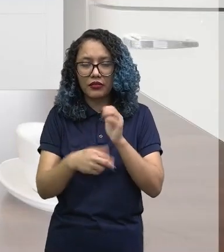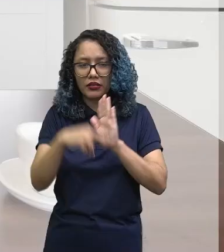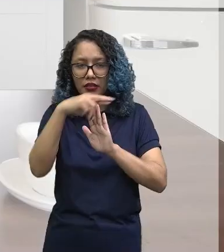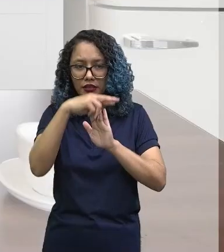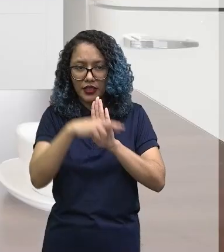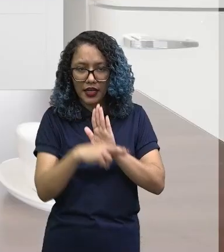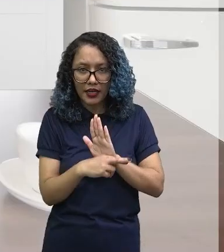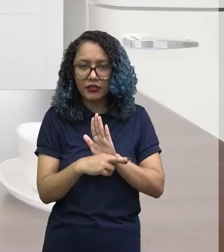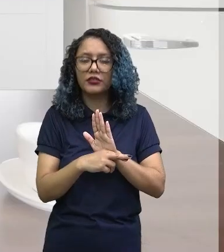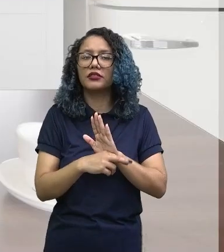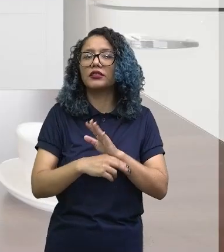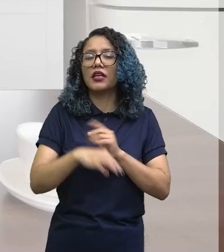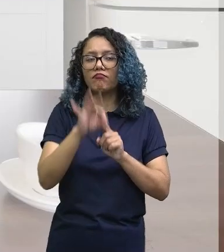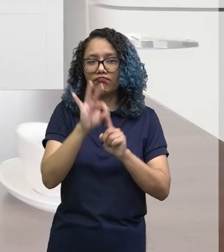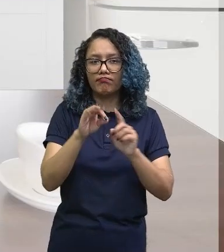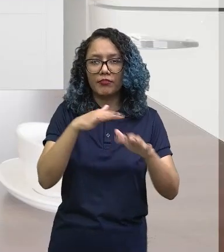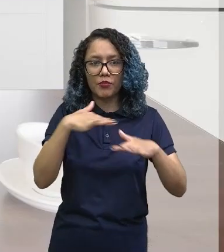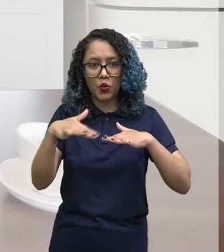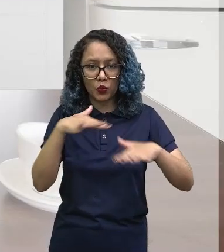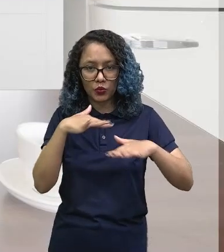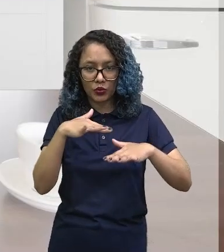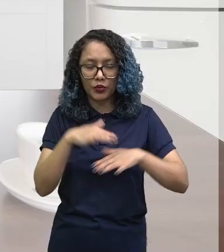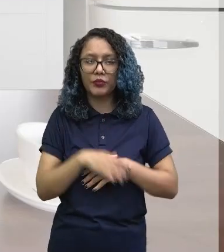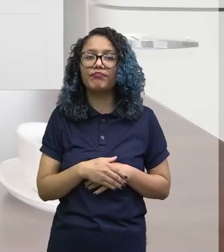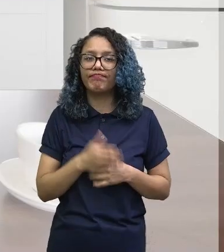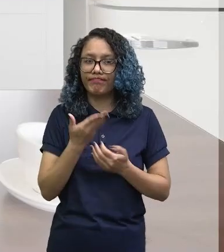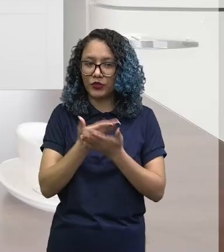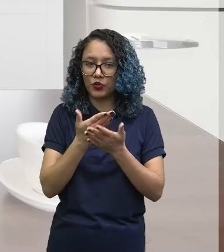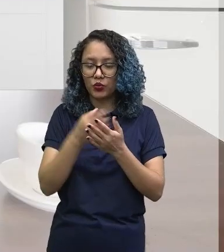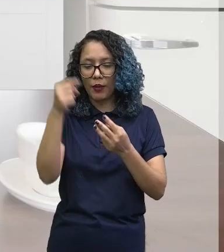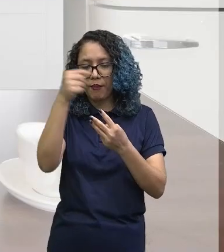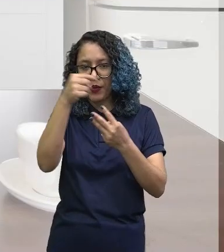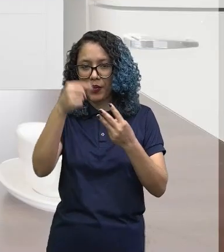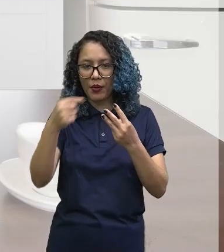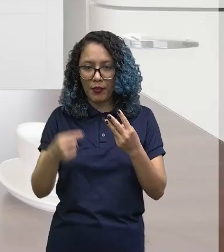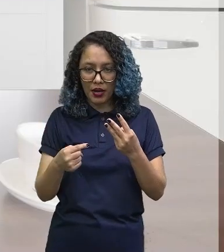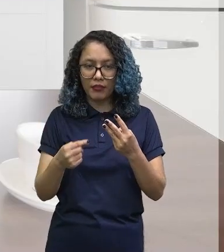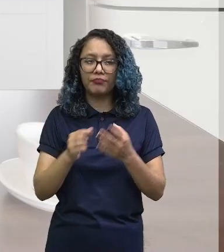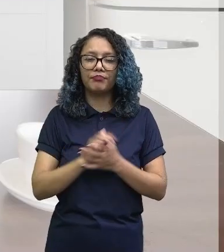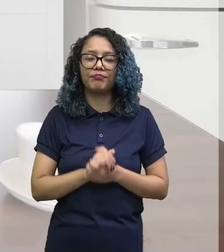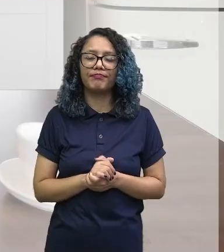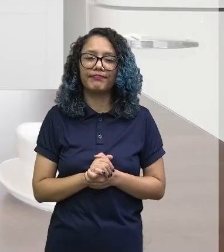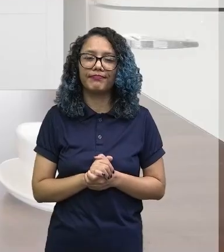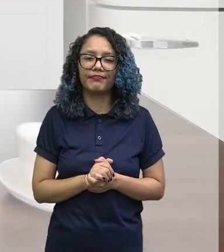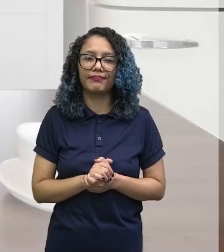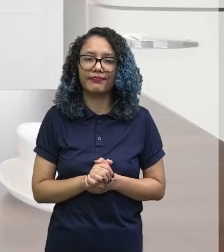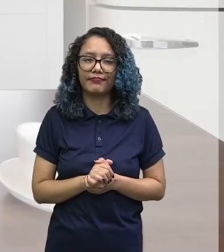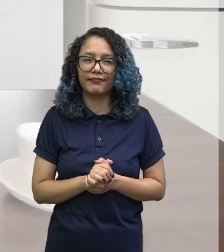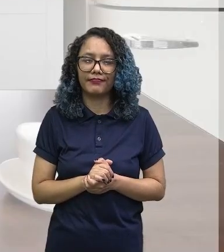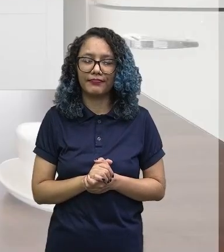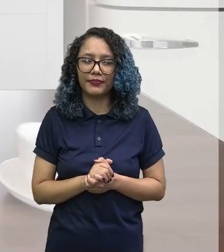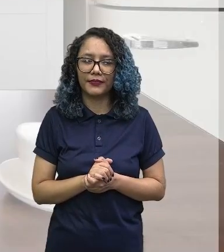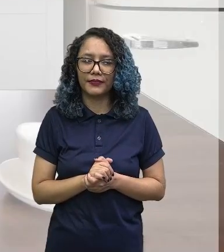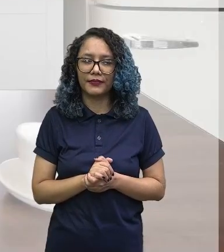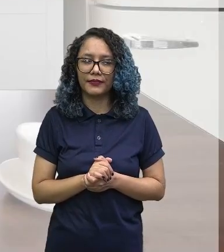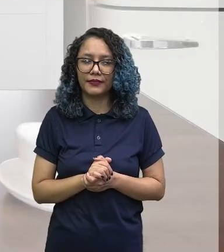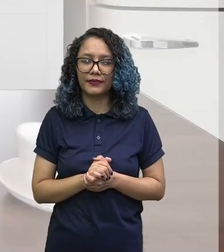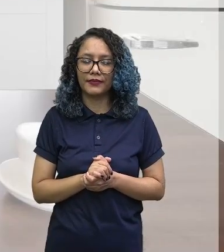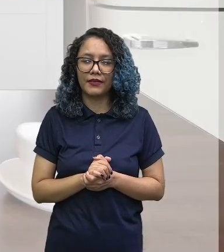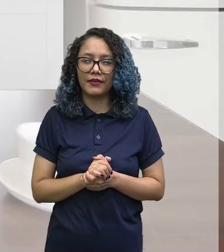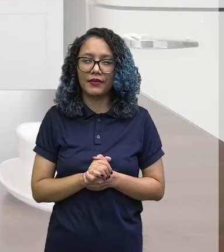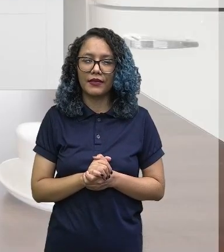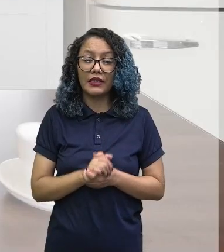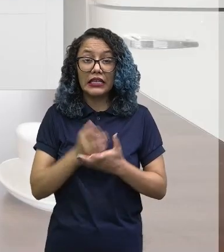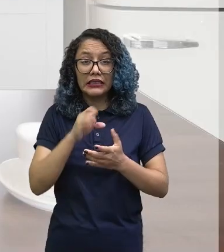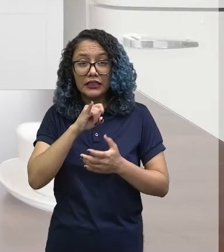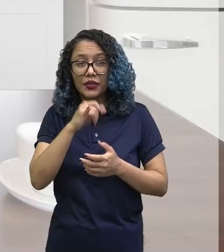Viram aí? A termodinâmica estuda essas 3 áreas, que envolvem aí principalmente, se você já